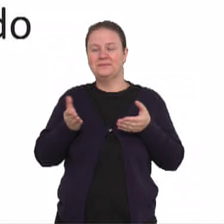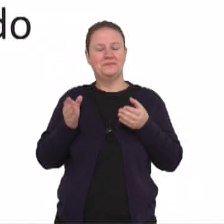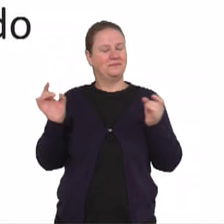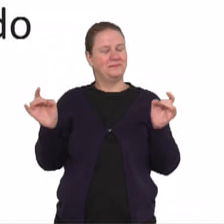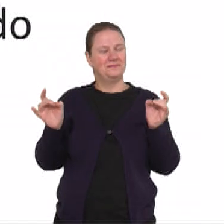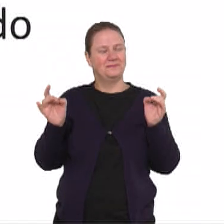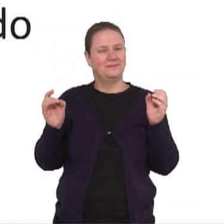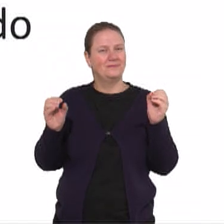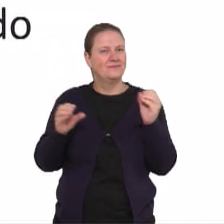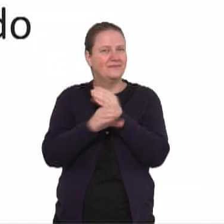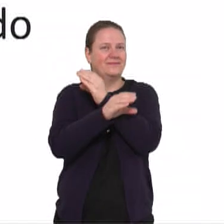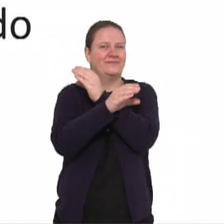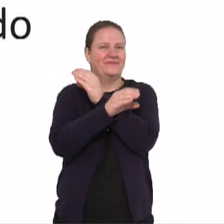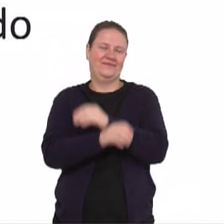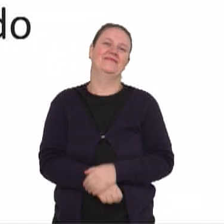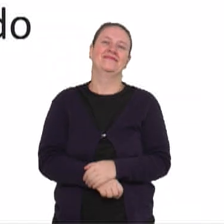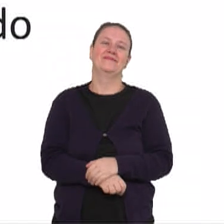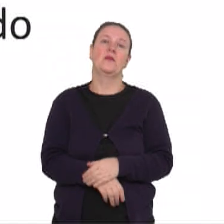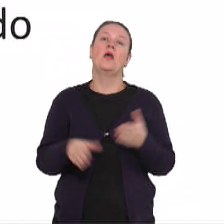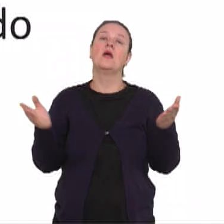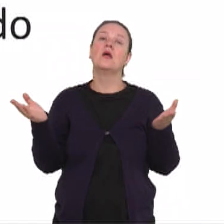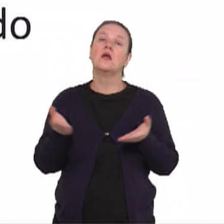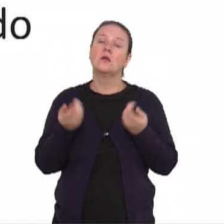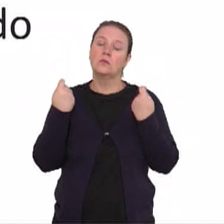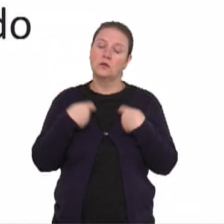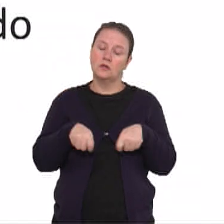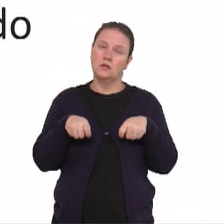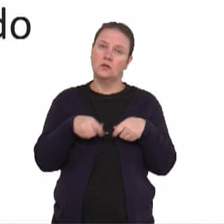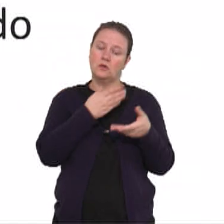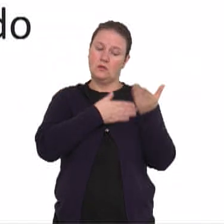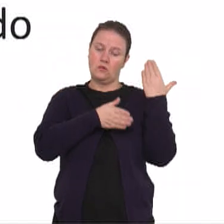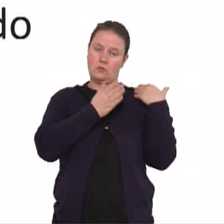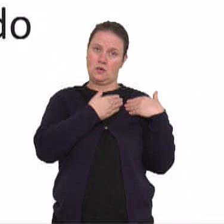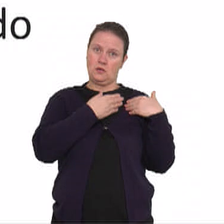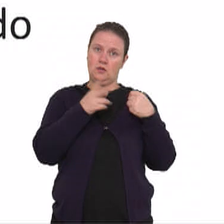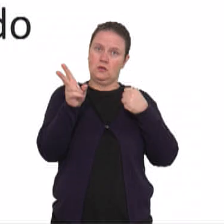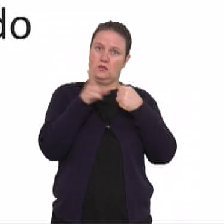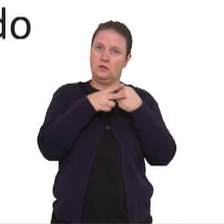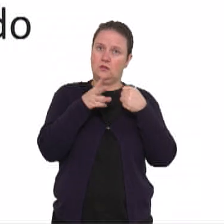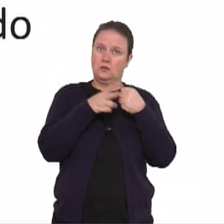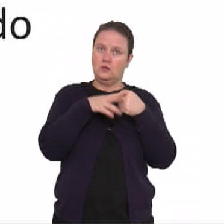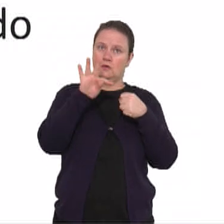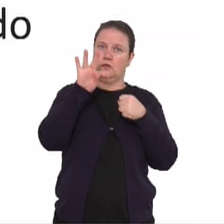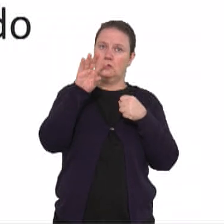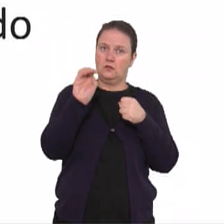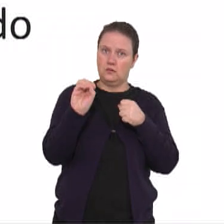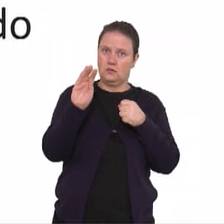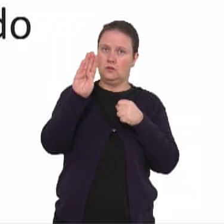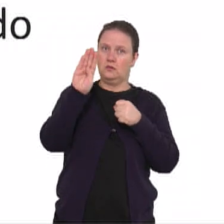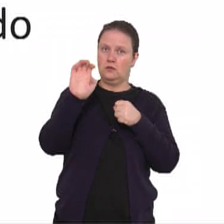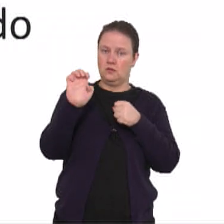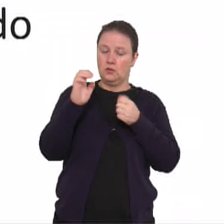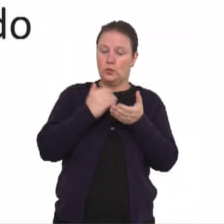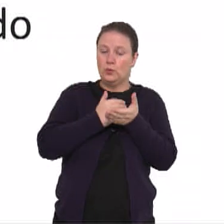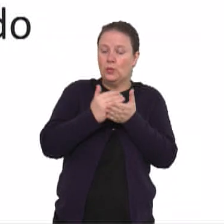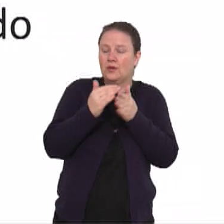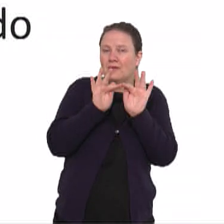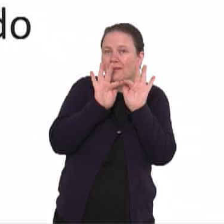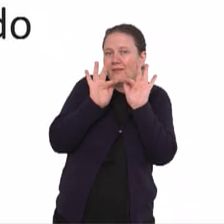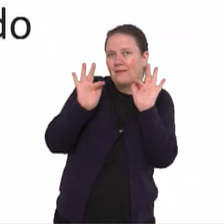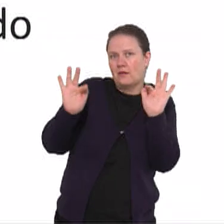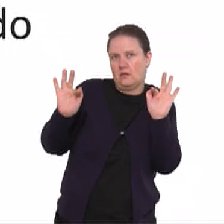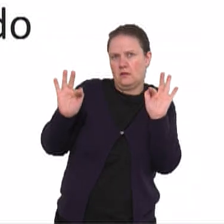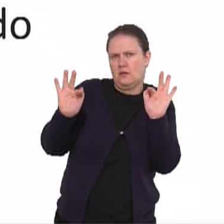É necessário colocar o passado do verbo to be, que é o was e o were, no início da frase. Como